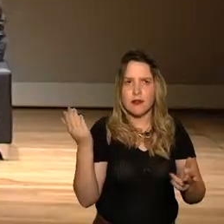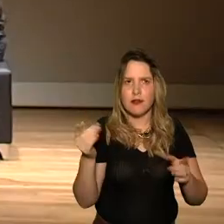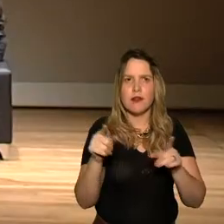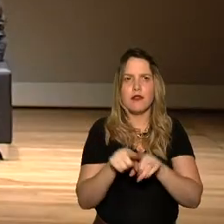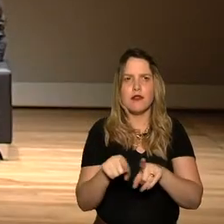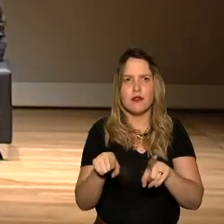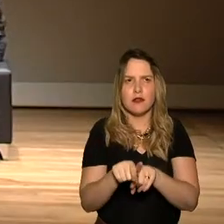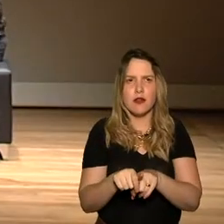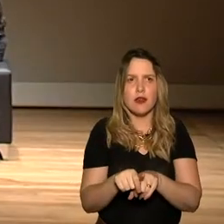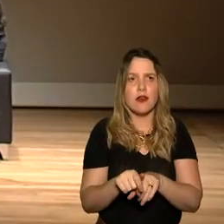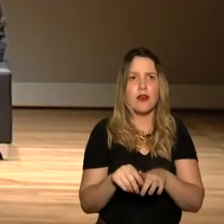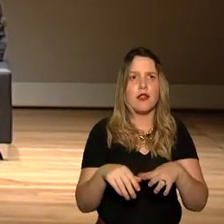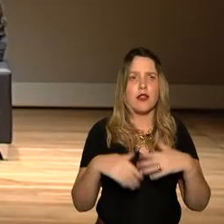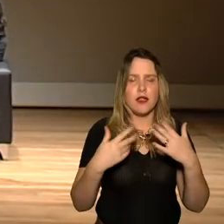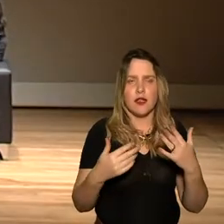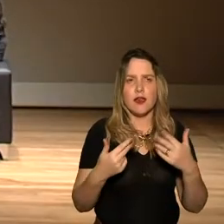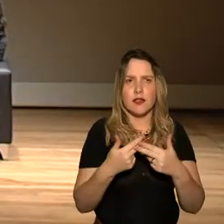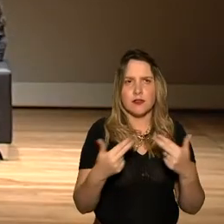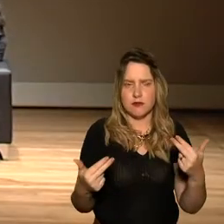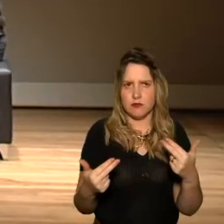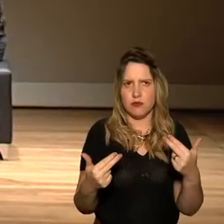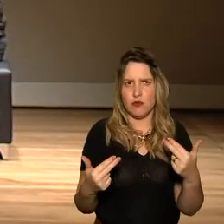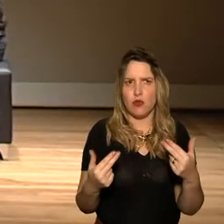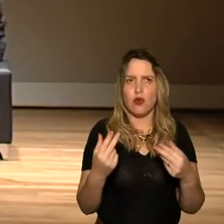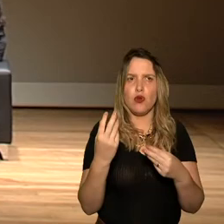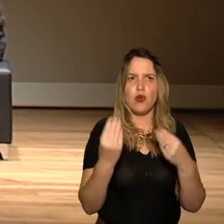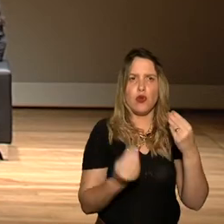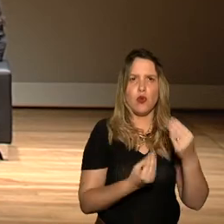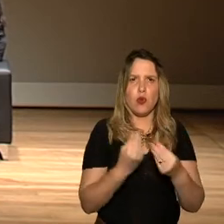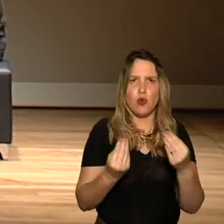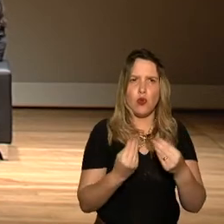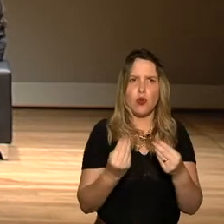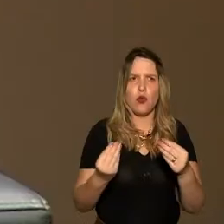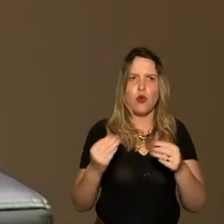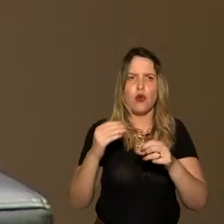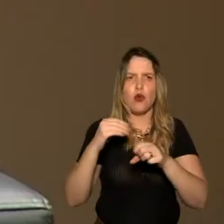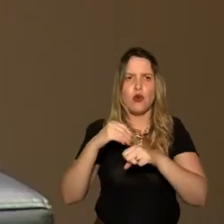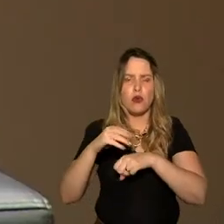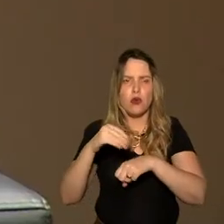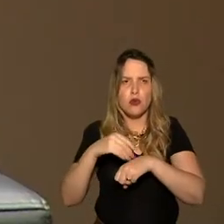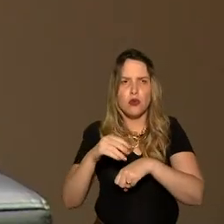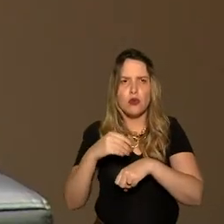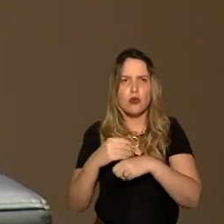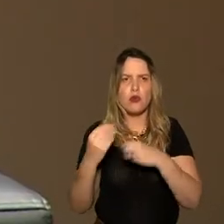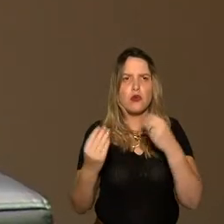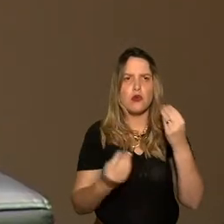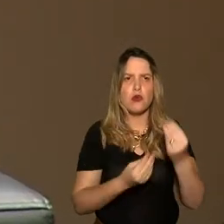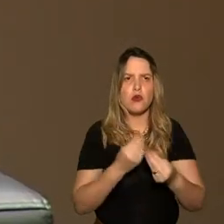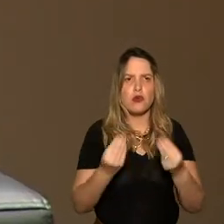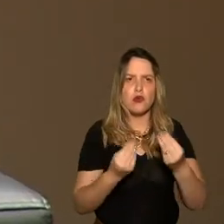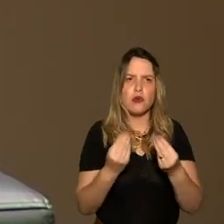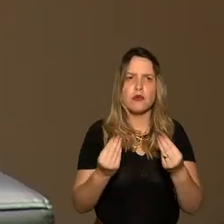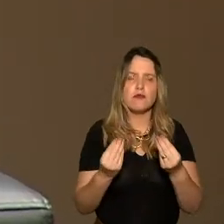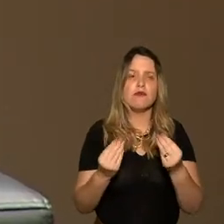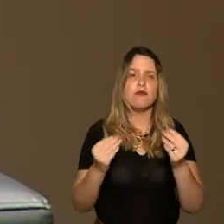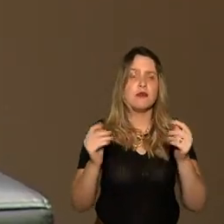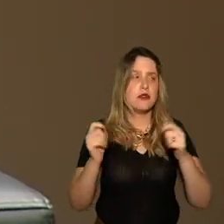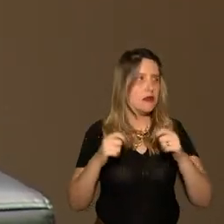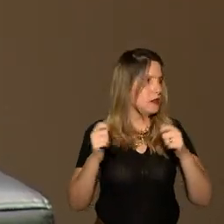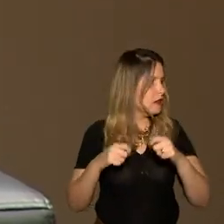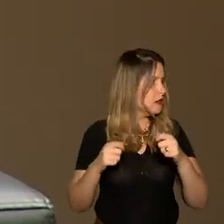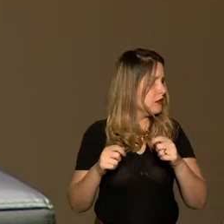e assim as instituições como Bienal acho que como a Pinacoteca e outras instituições culturais